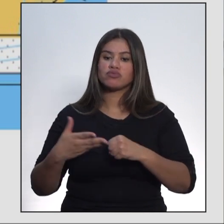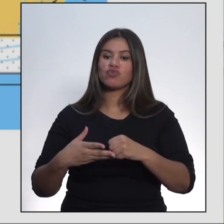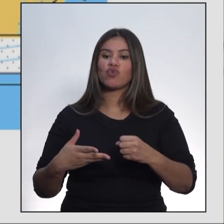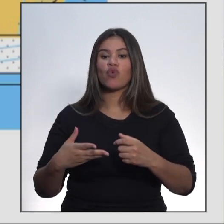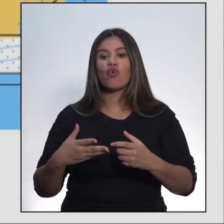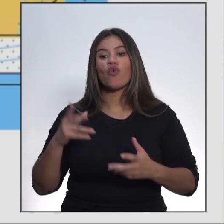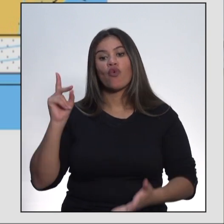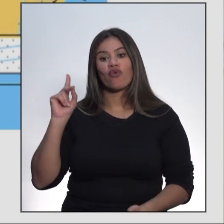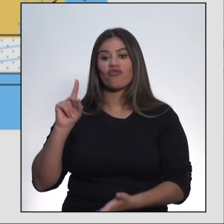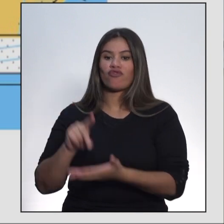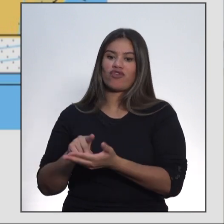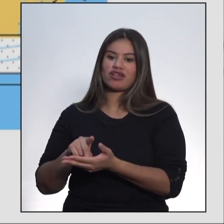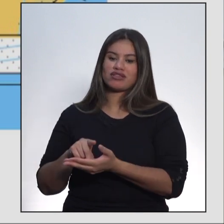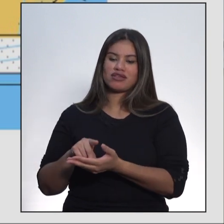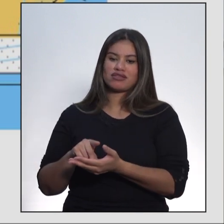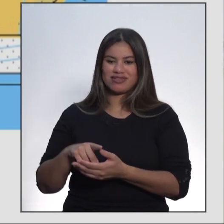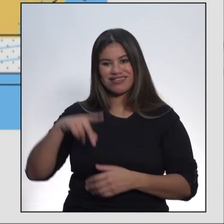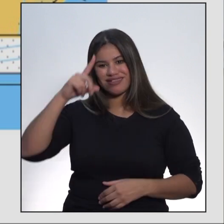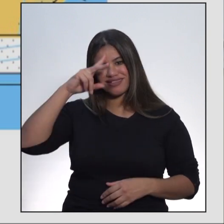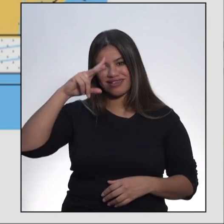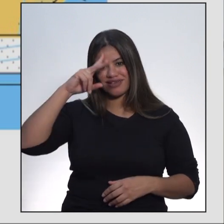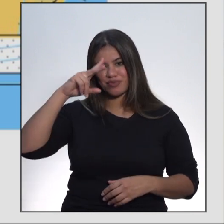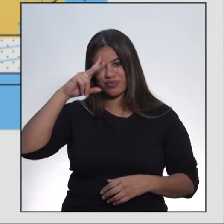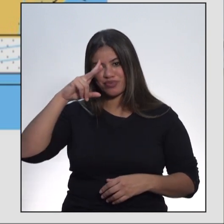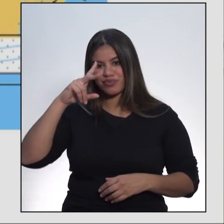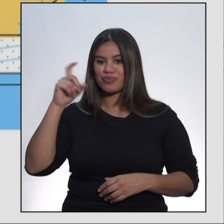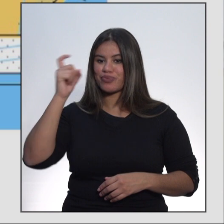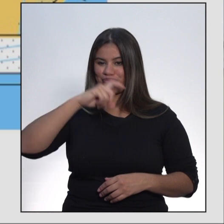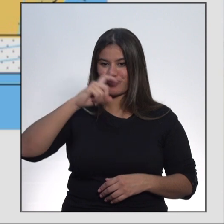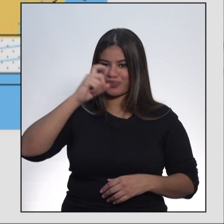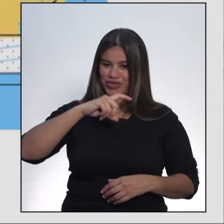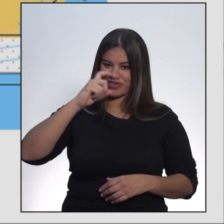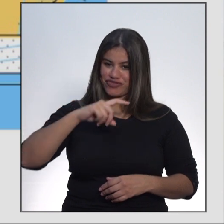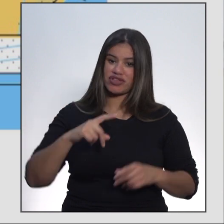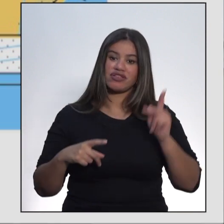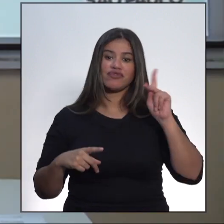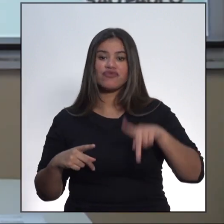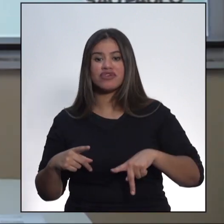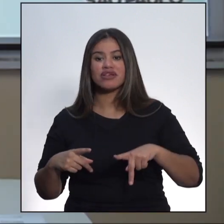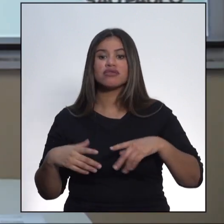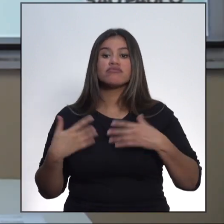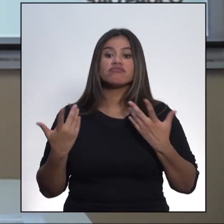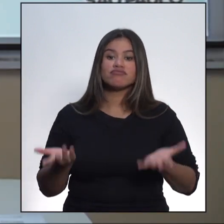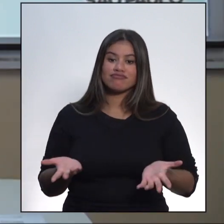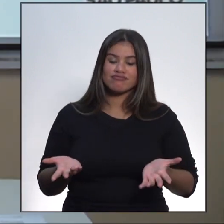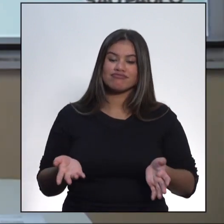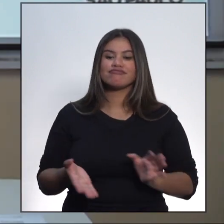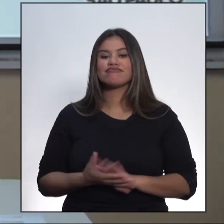a notícia fake, né, se era fake ou se era fato realmente. Baseado em fatos